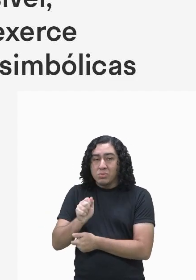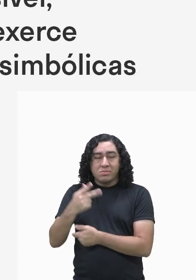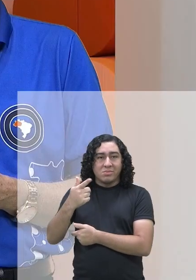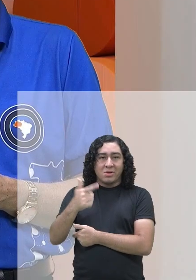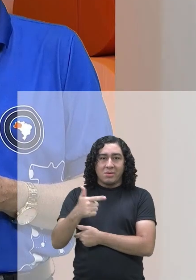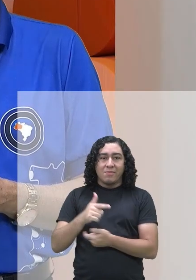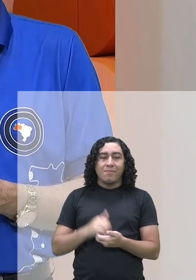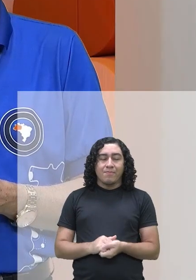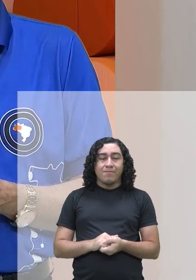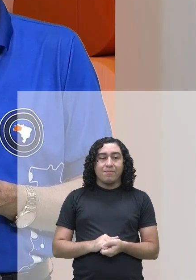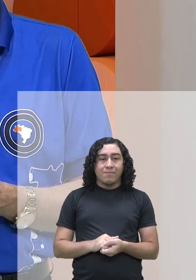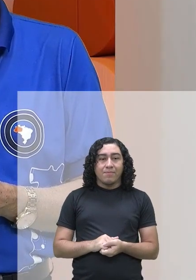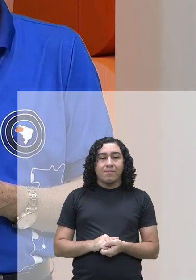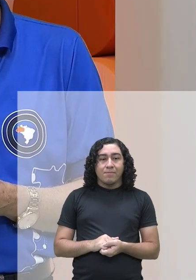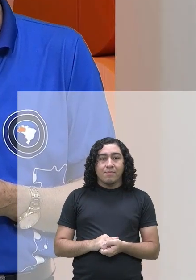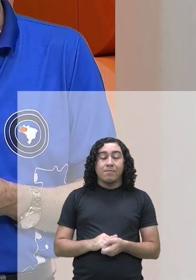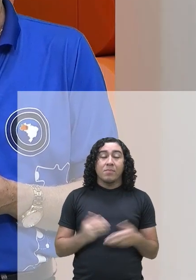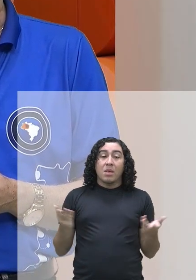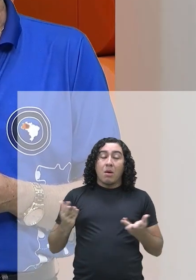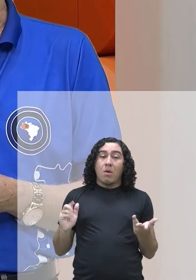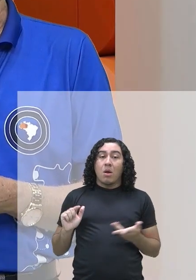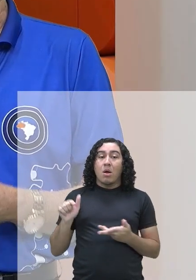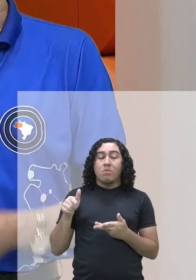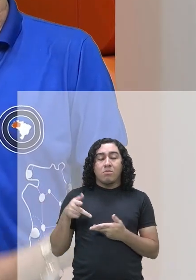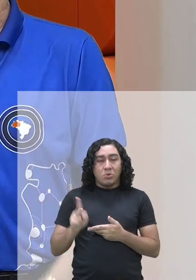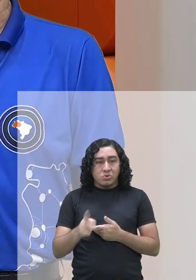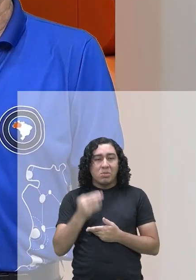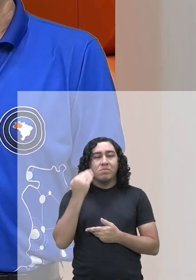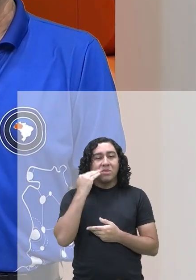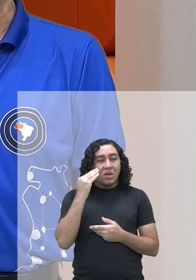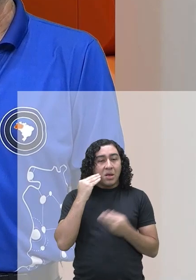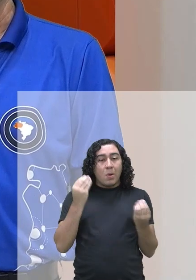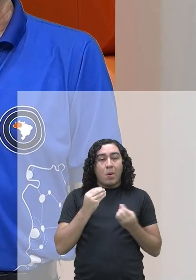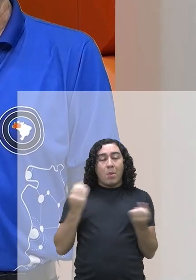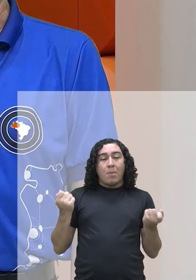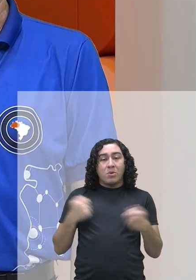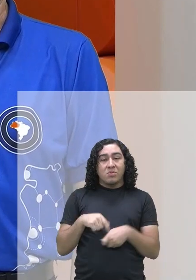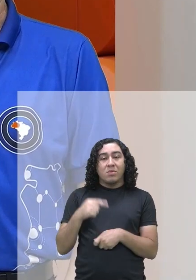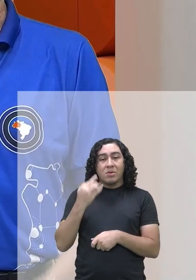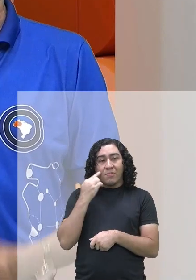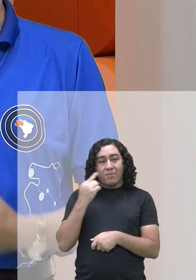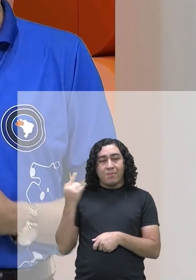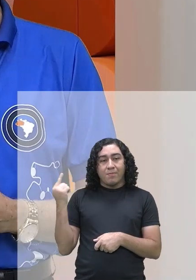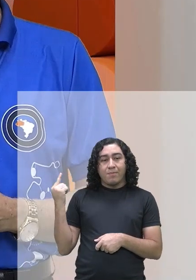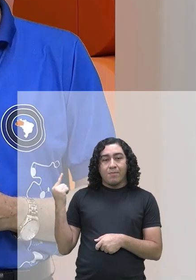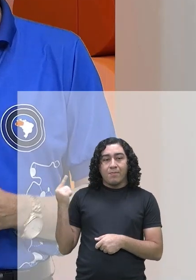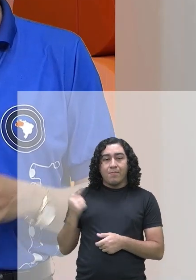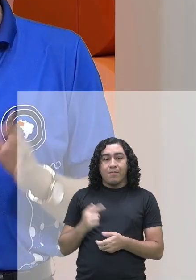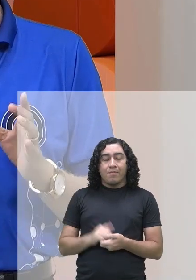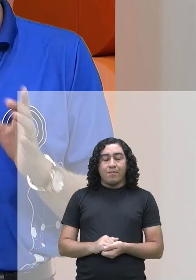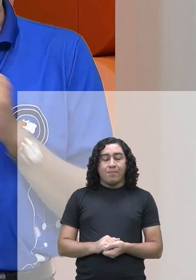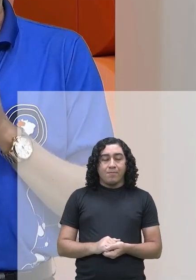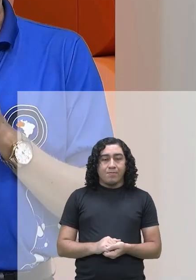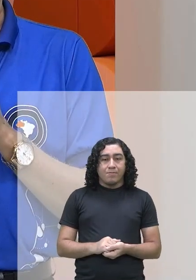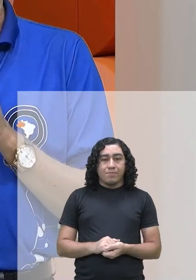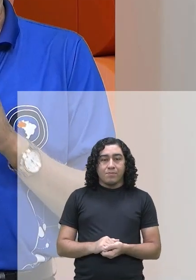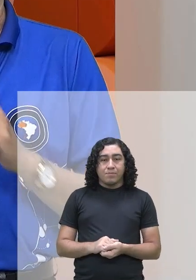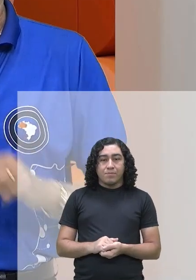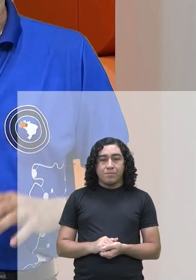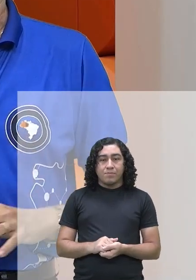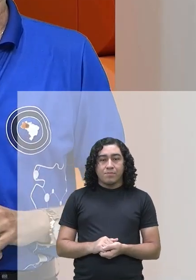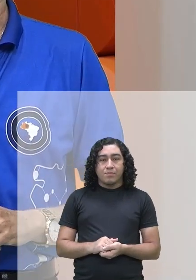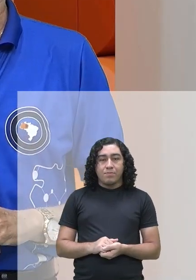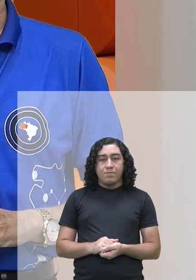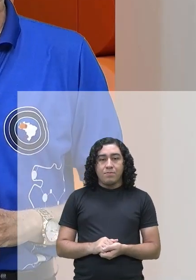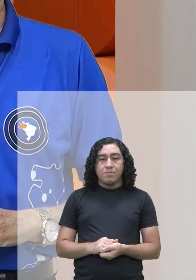Vamos continuar nesta compreensão do poder simbólico em Pierre Bourdieu. Mas esse